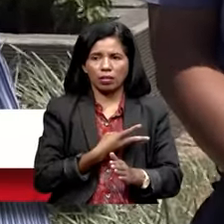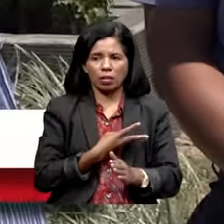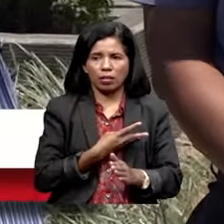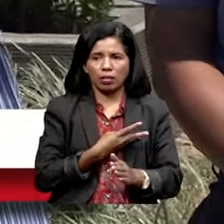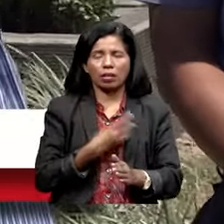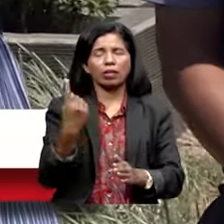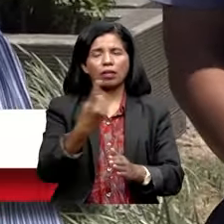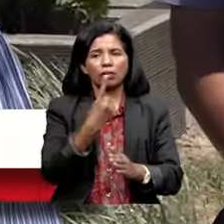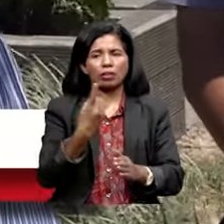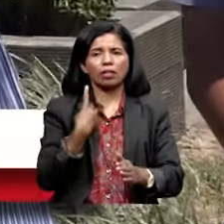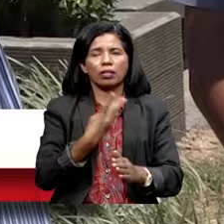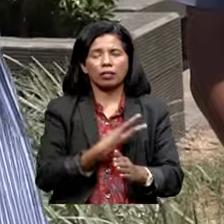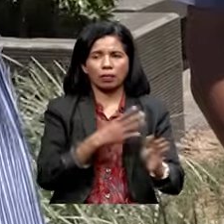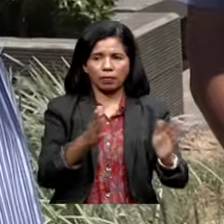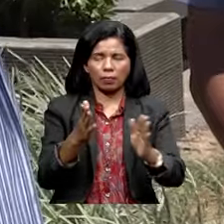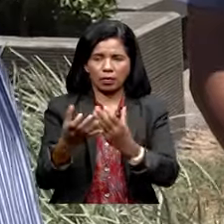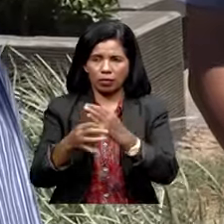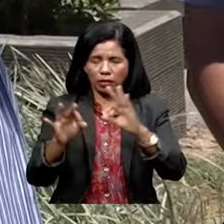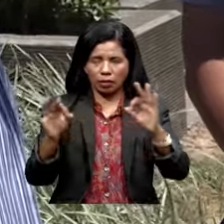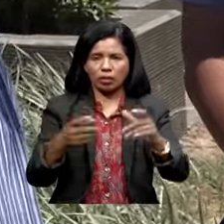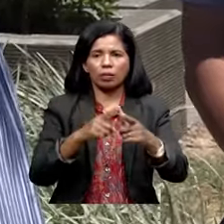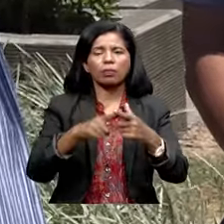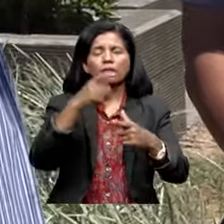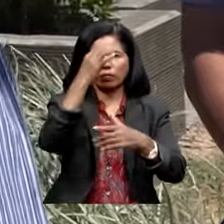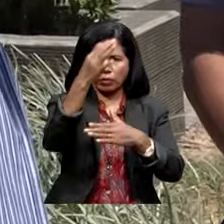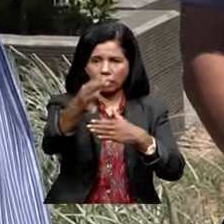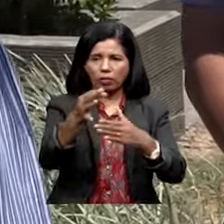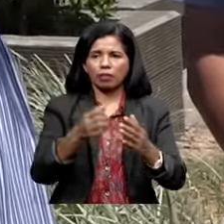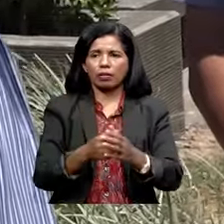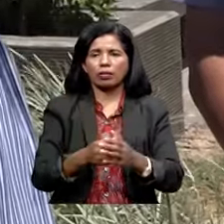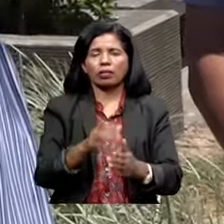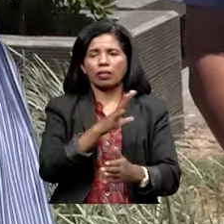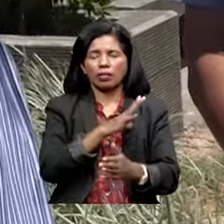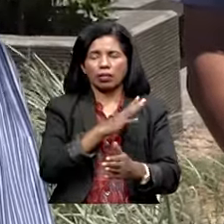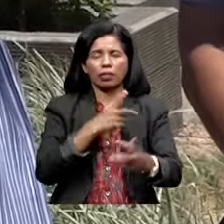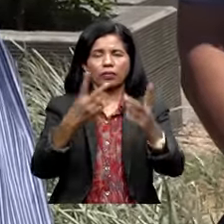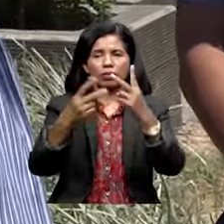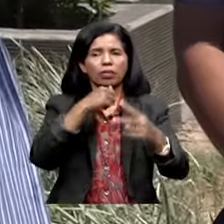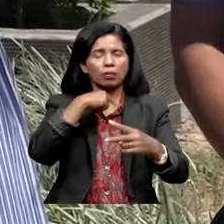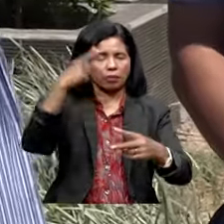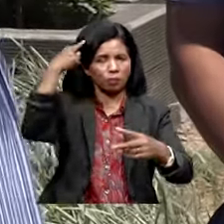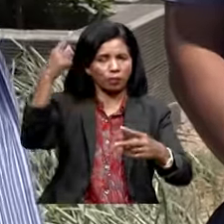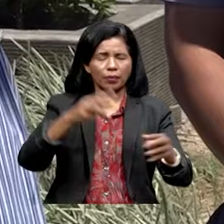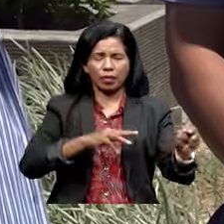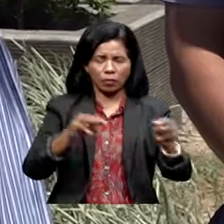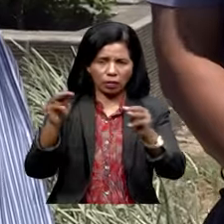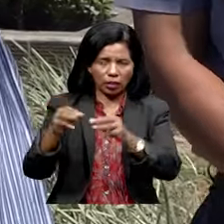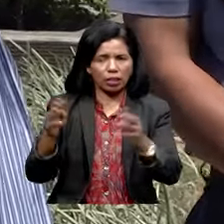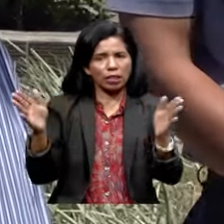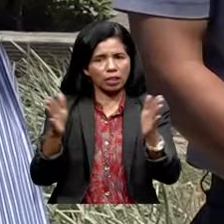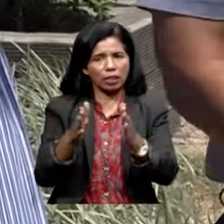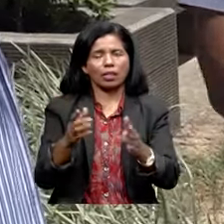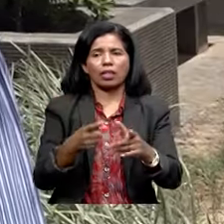na fase de uma carta, está preparando para depois para o ENS, por isso ainda estou na visita ao Papa Nenia. E a mudança que o Ambat Malo